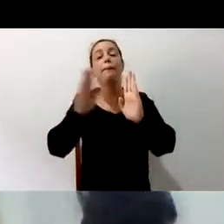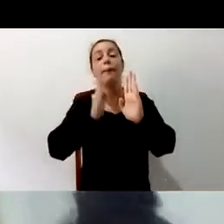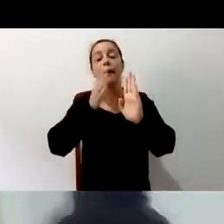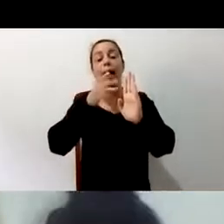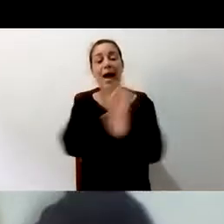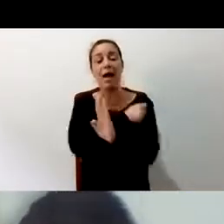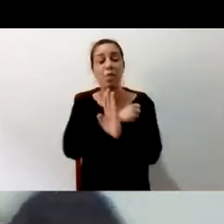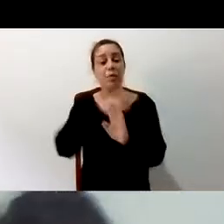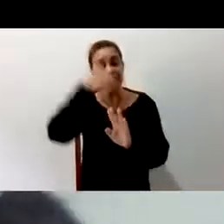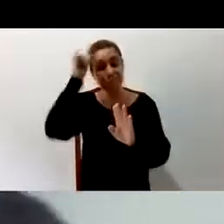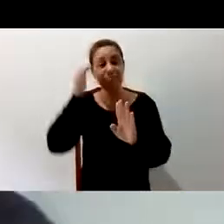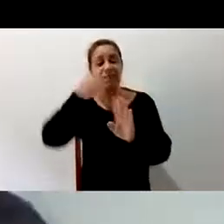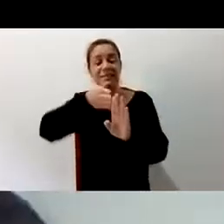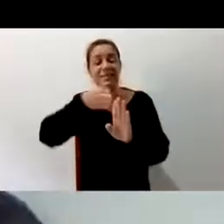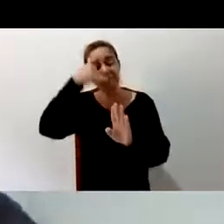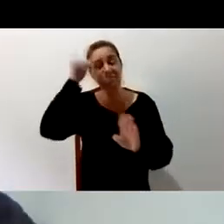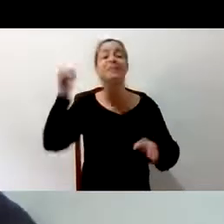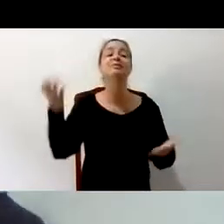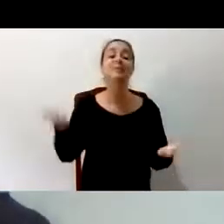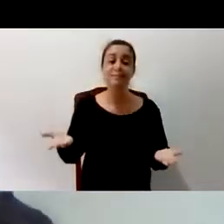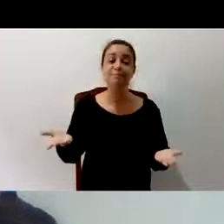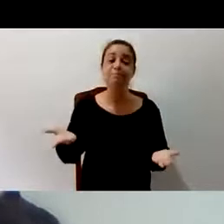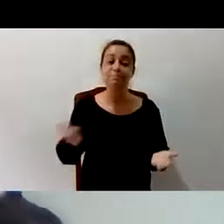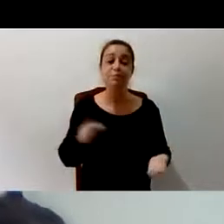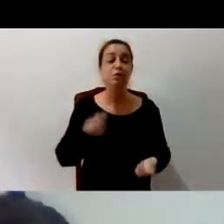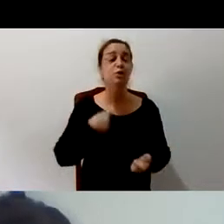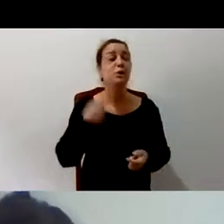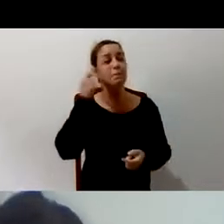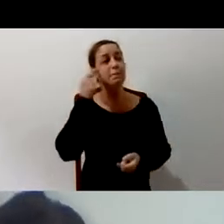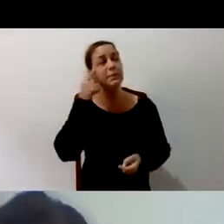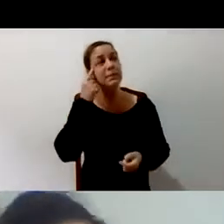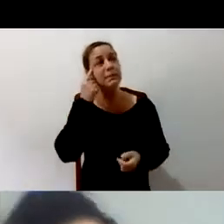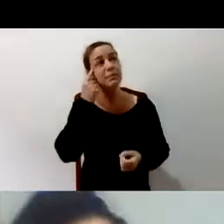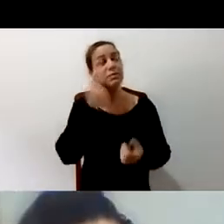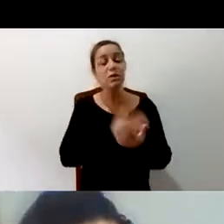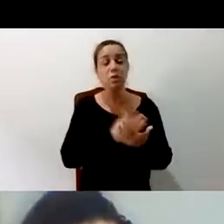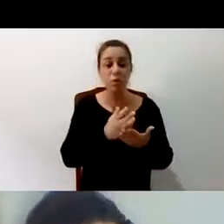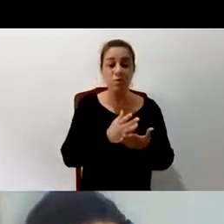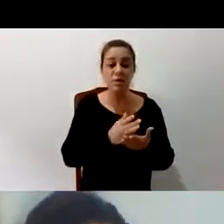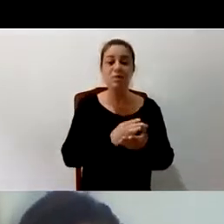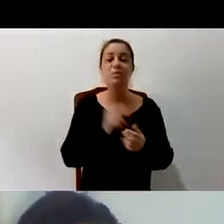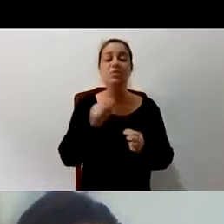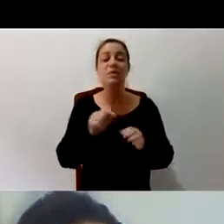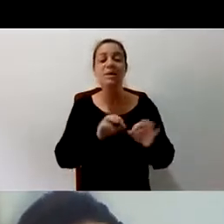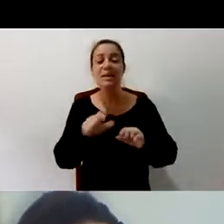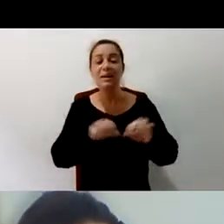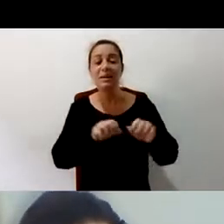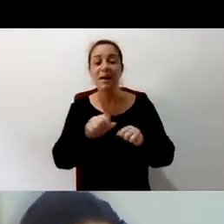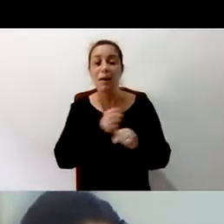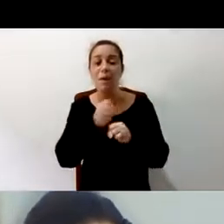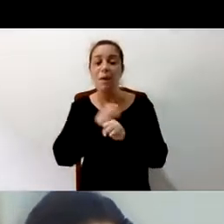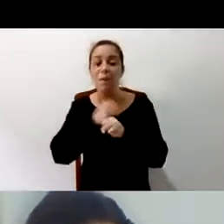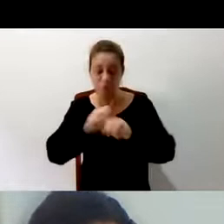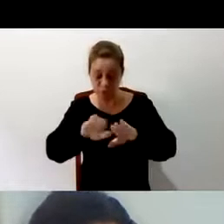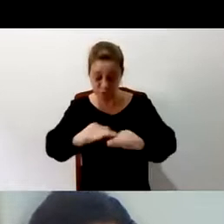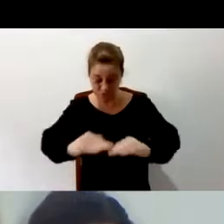isso, no próprio IFES a gente, né, se mobilizou e os meninos mesmo fizeram uma rampa. Outra coisa, o balcão